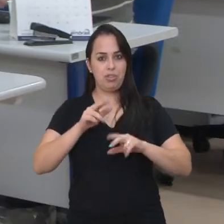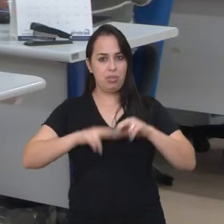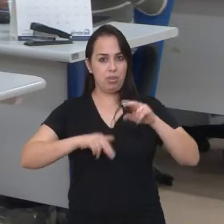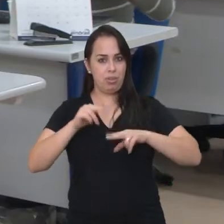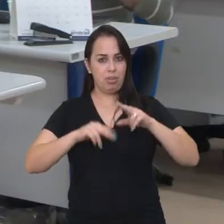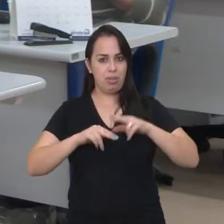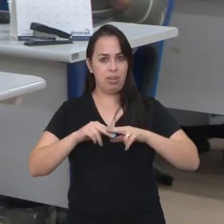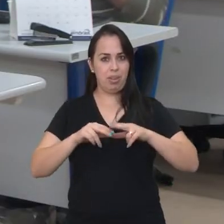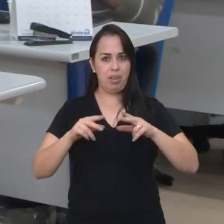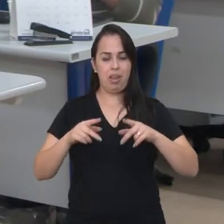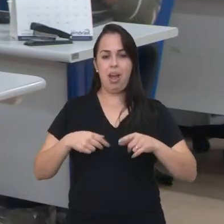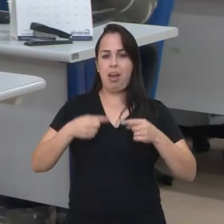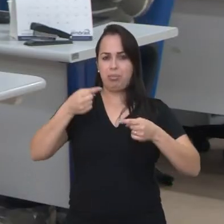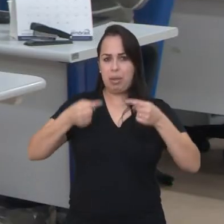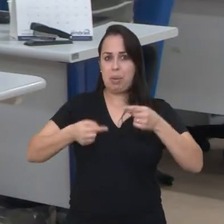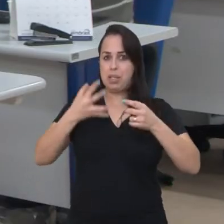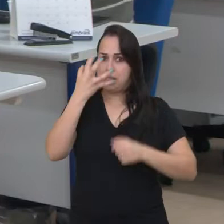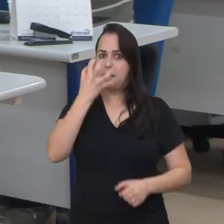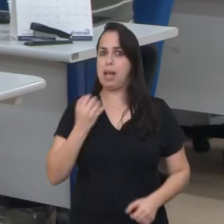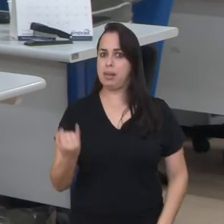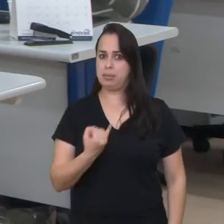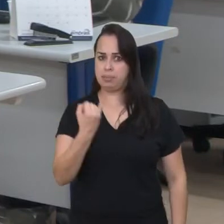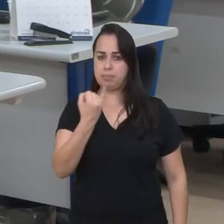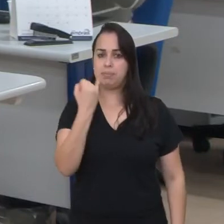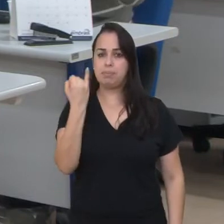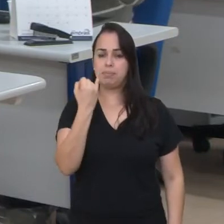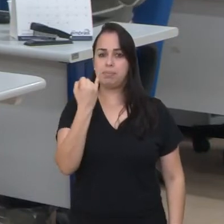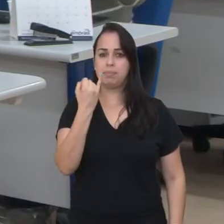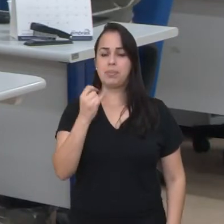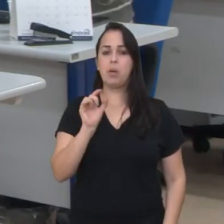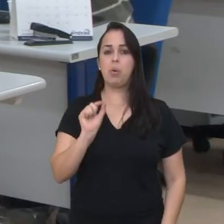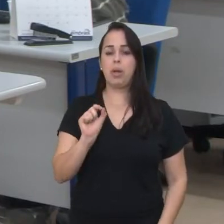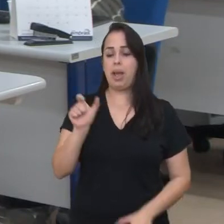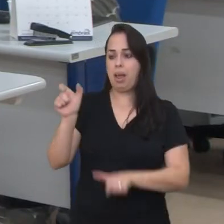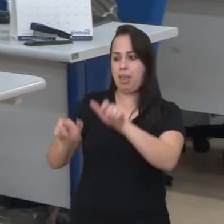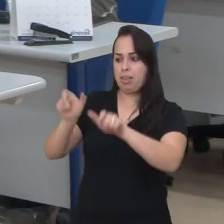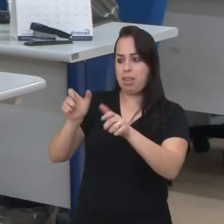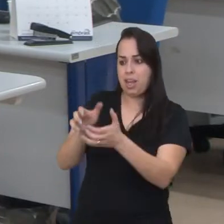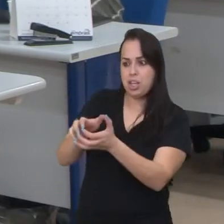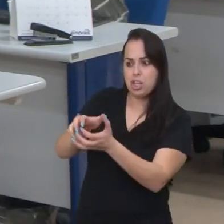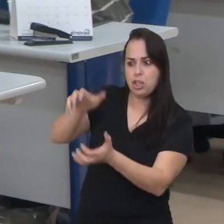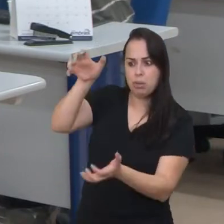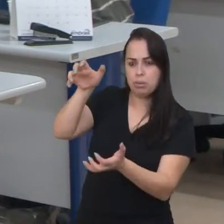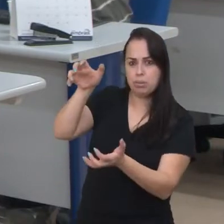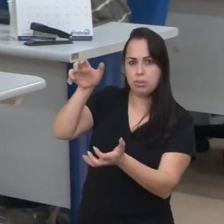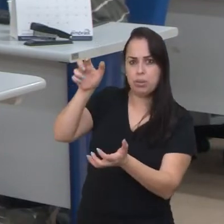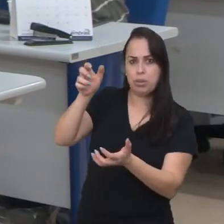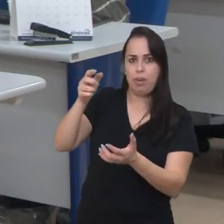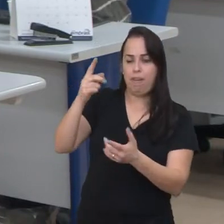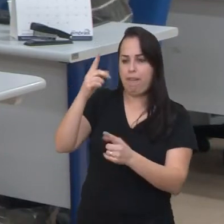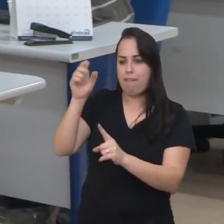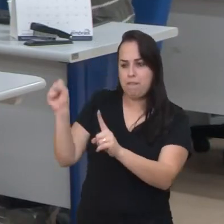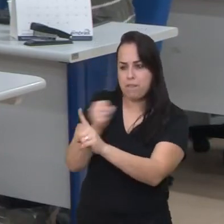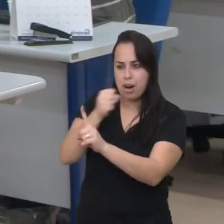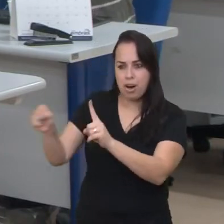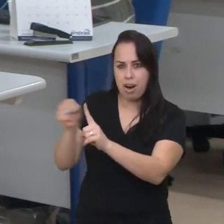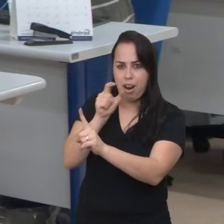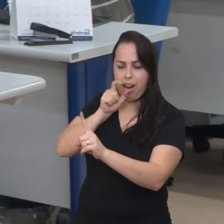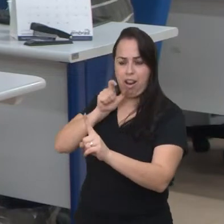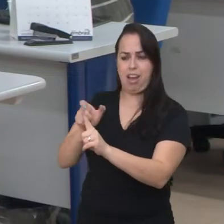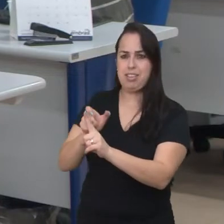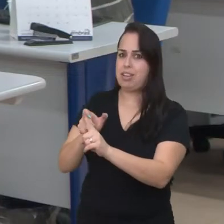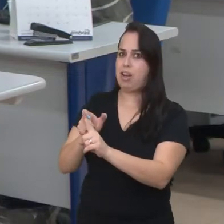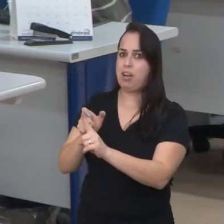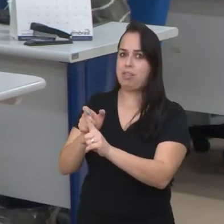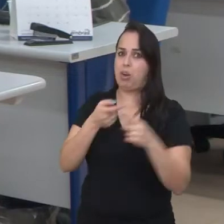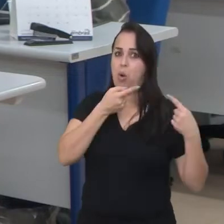de junho também dá espaço a um debate sério e muito importante, que é a violência contra os idosos. Para conscientizar a sociedade sobre